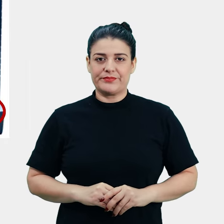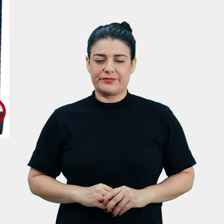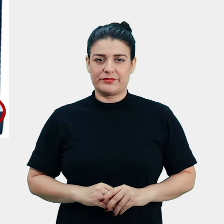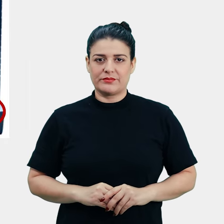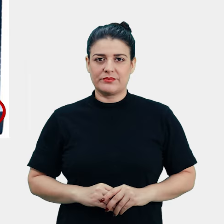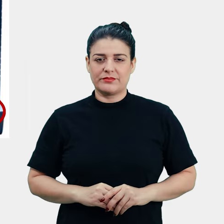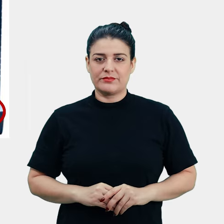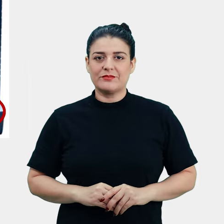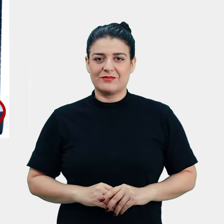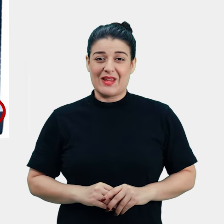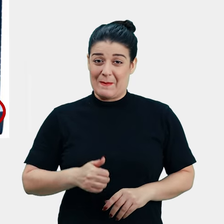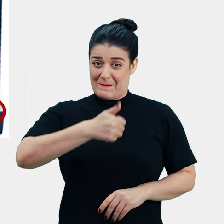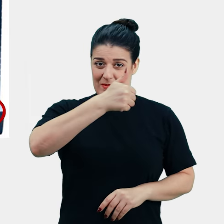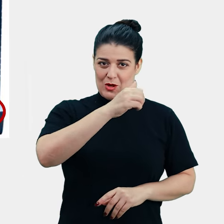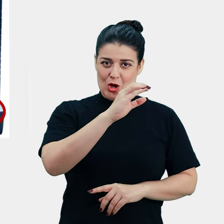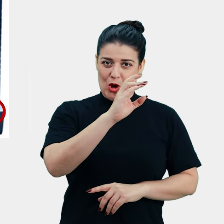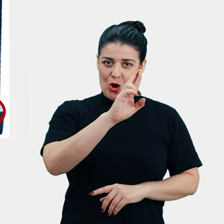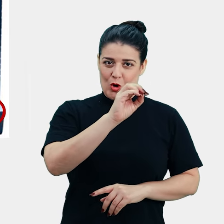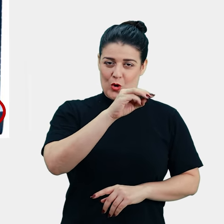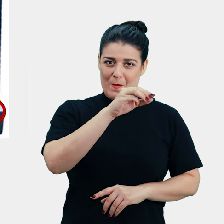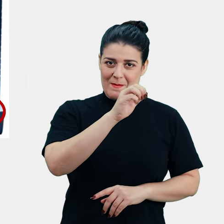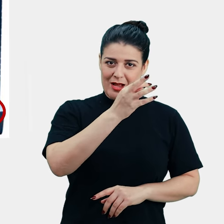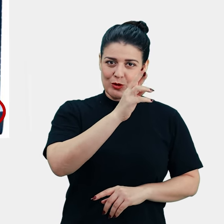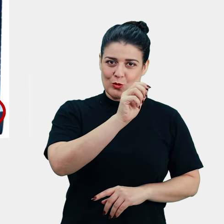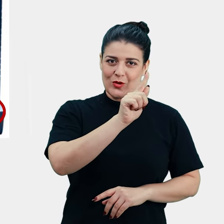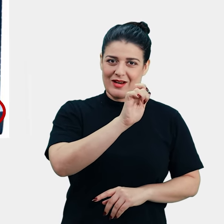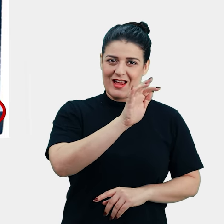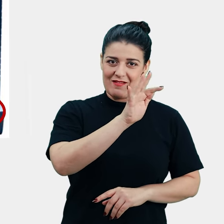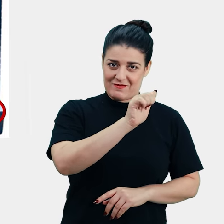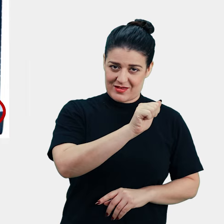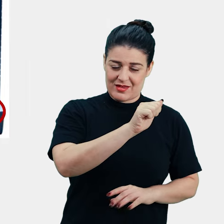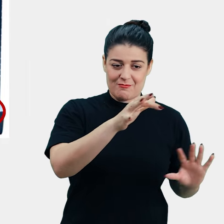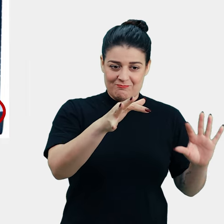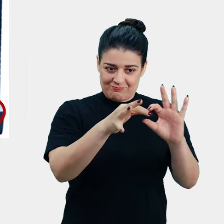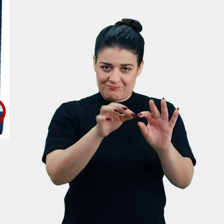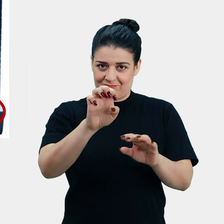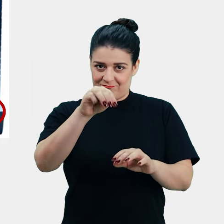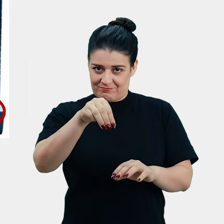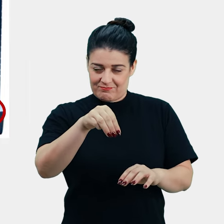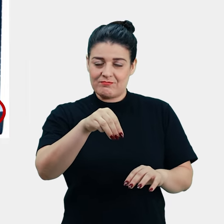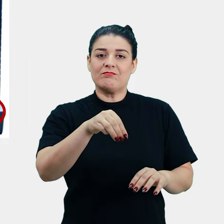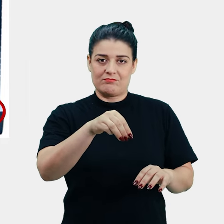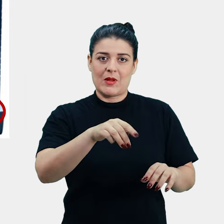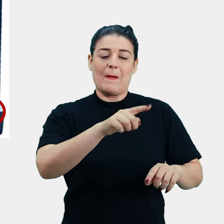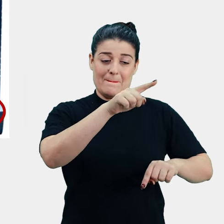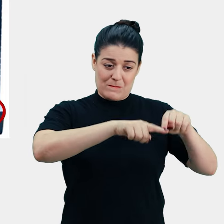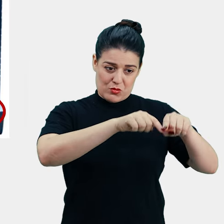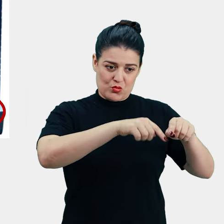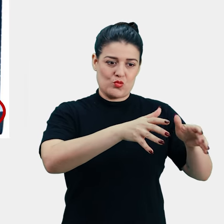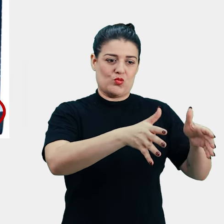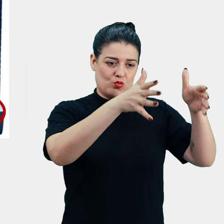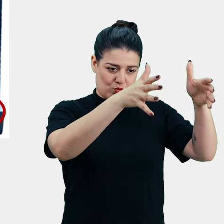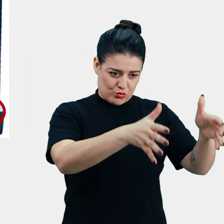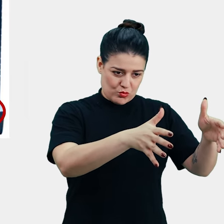Com uma cromatografia acoplada a uma espectrometria de massas, pessoal, nós conseguimos adquirir um cromatograma, tá? Então, nós